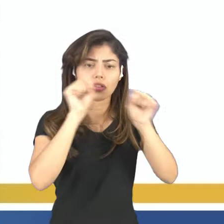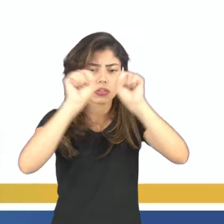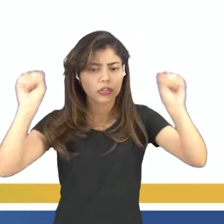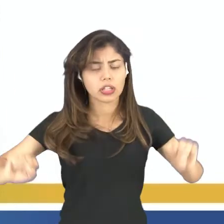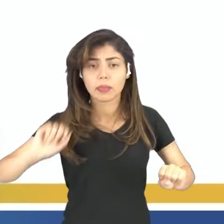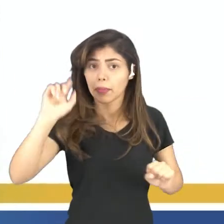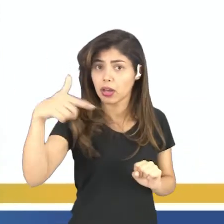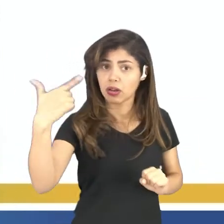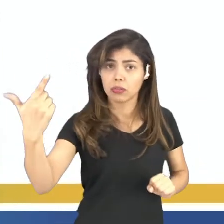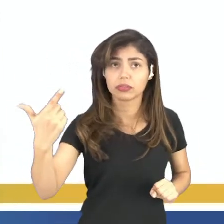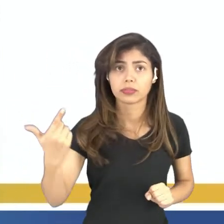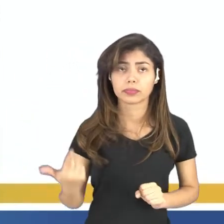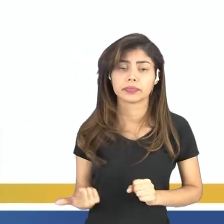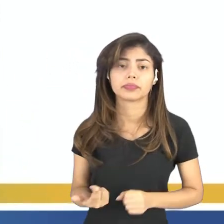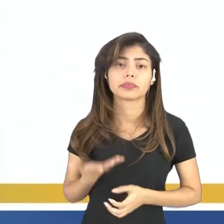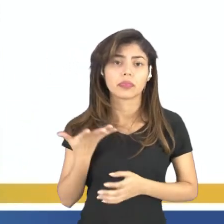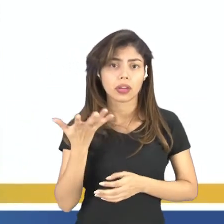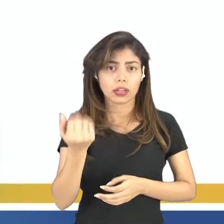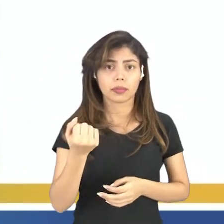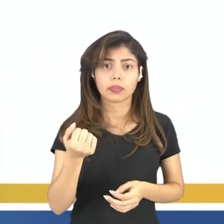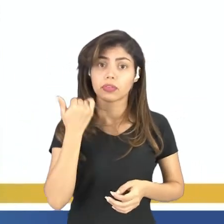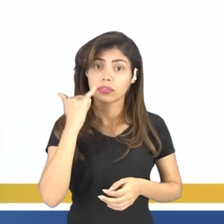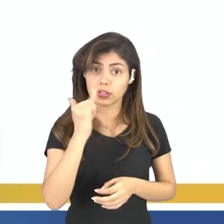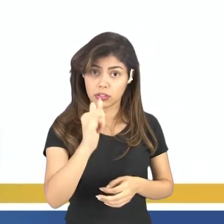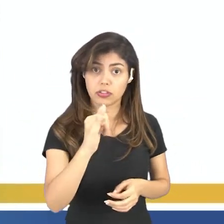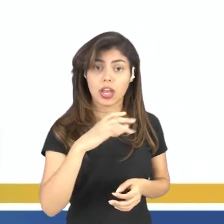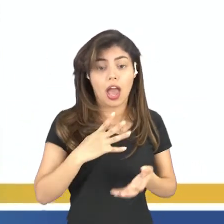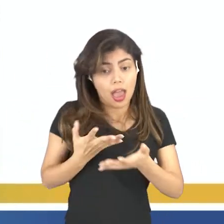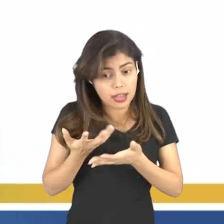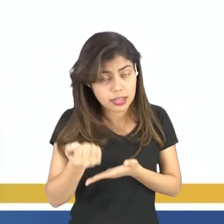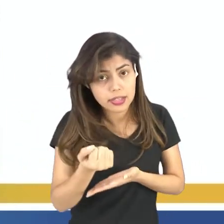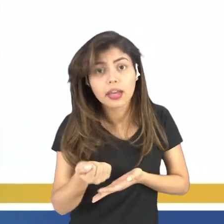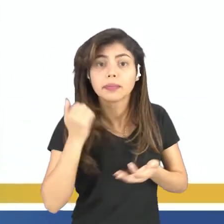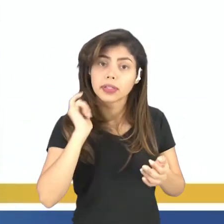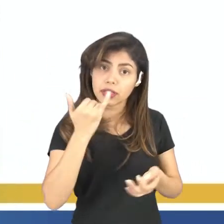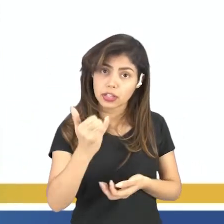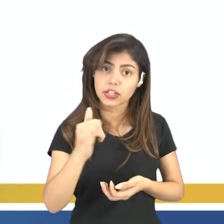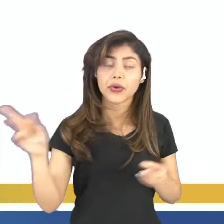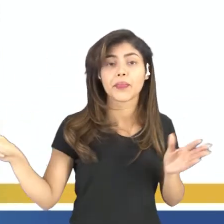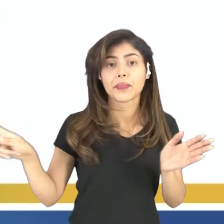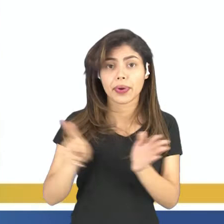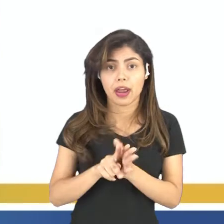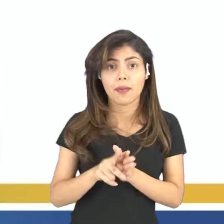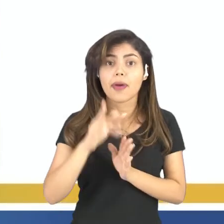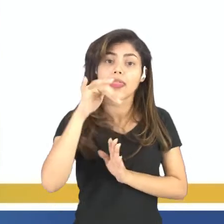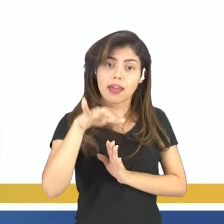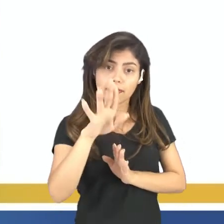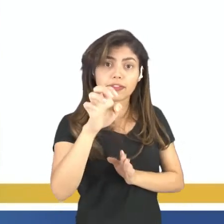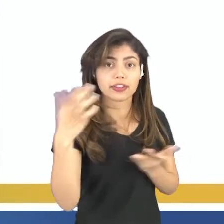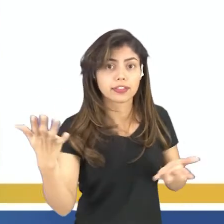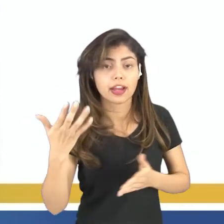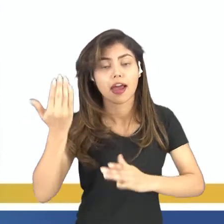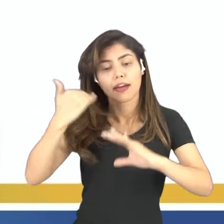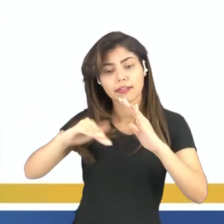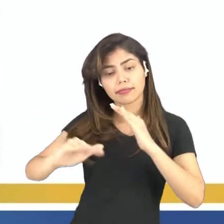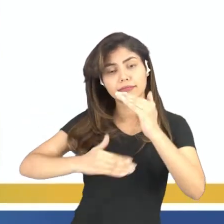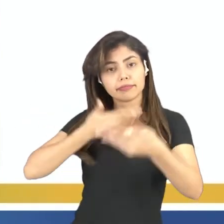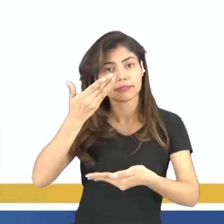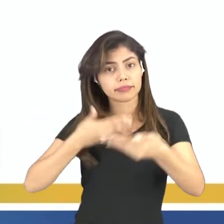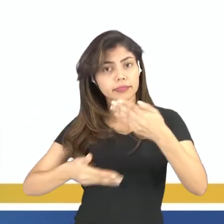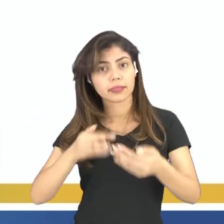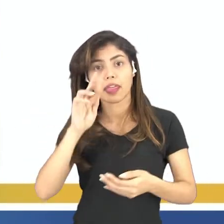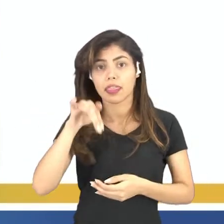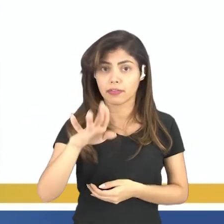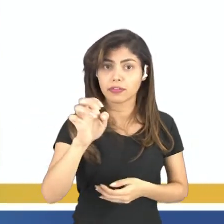uma conversão, um movimento de energia de um sistema para outro. Então, um receptor de energia